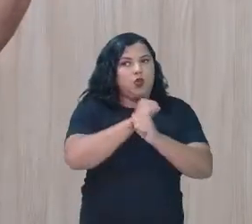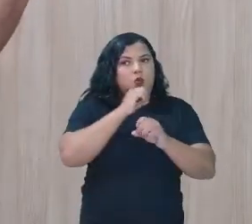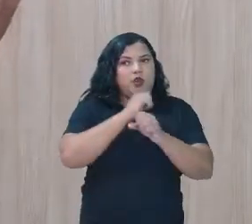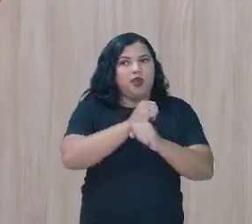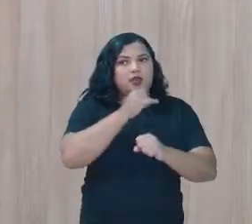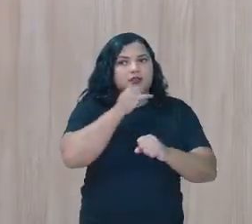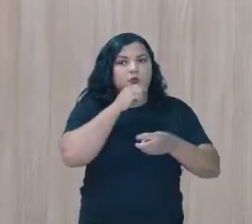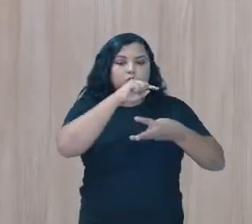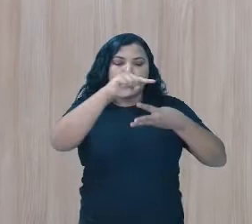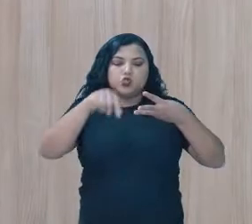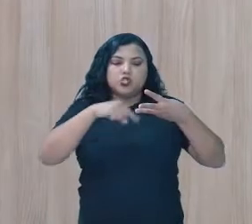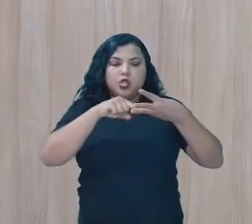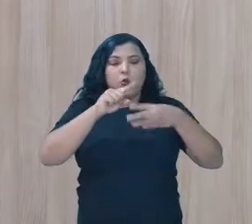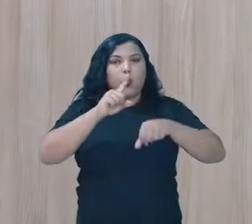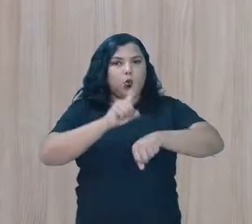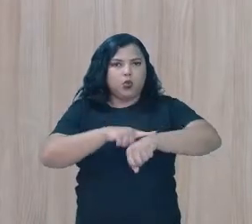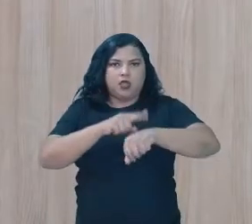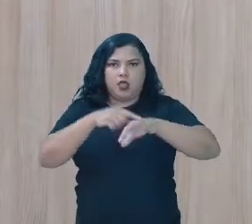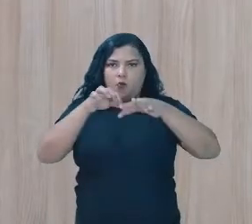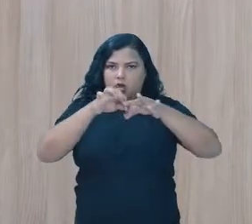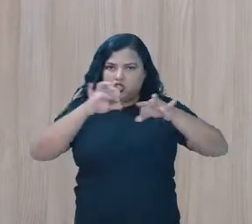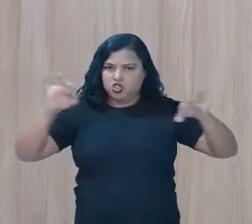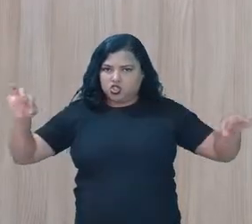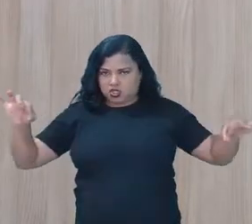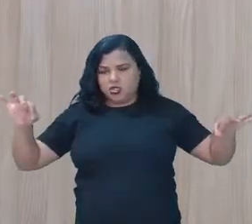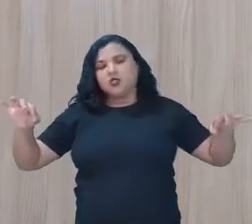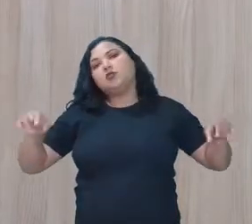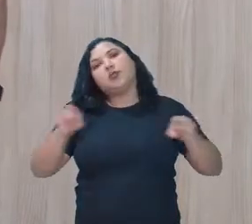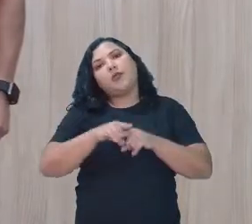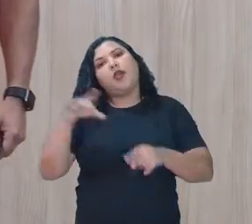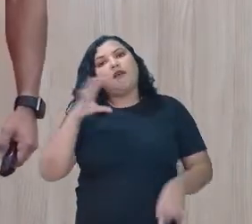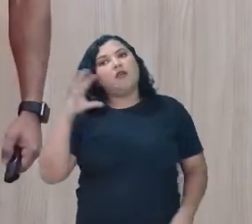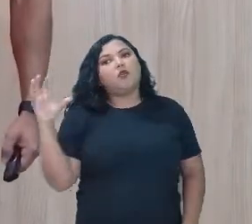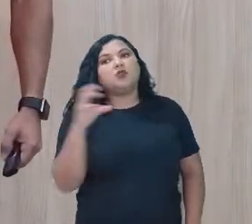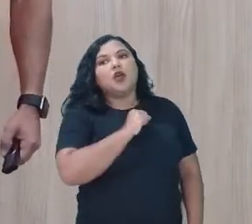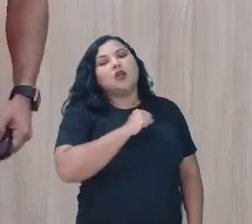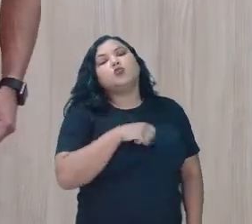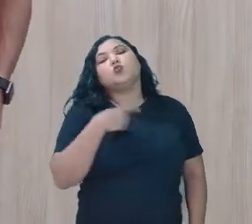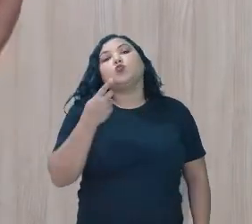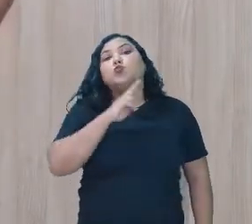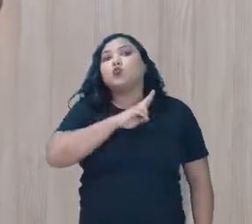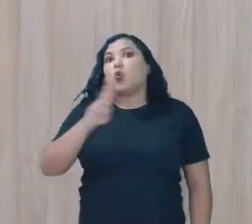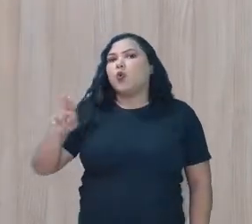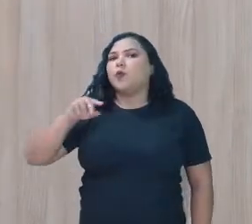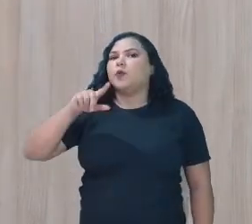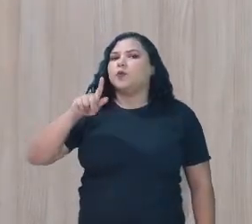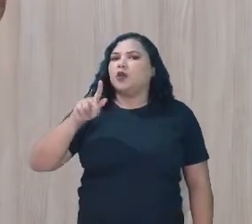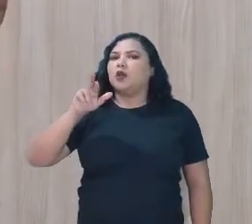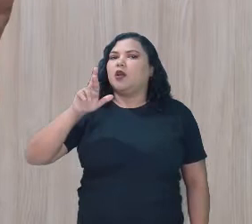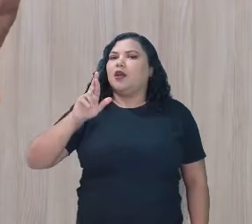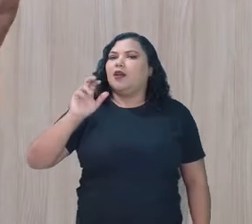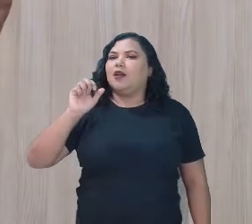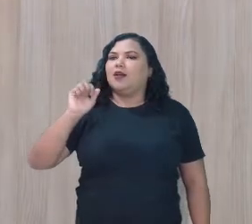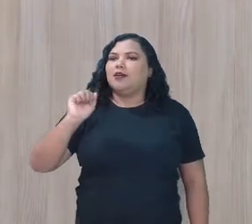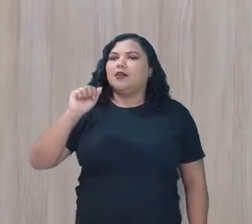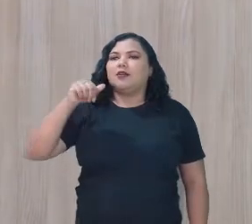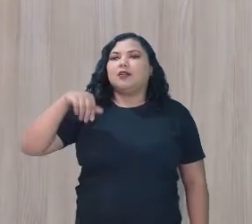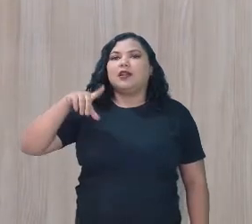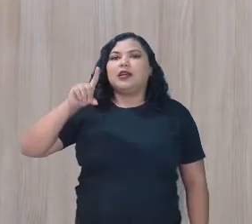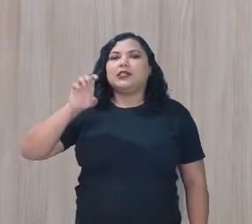que no caso desse exemplo foi o tempo, a distância e a velocidade, isso a gente chama de grandeza,